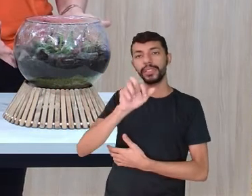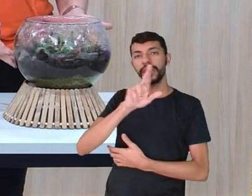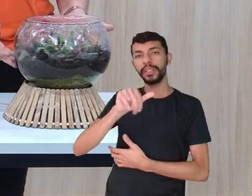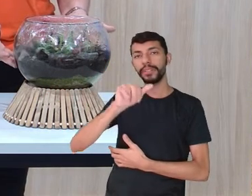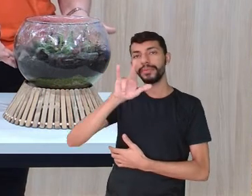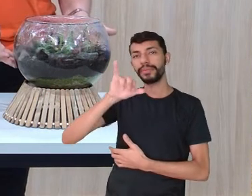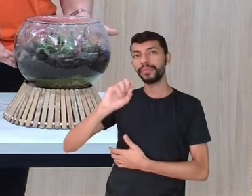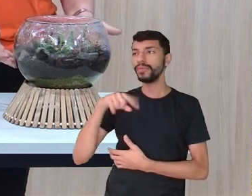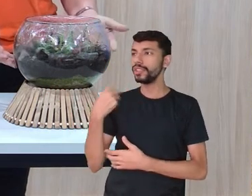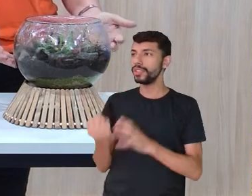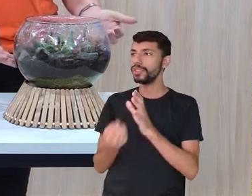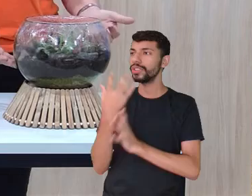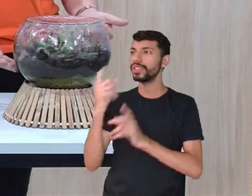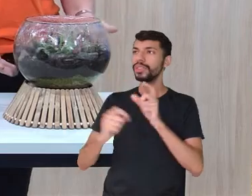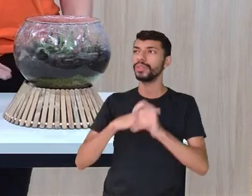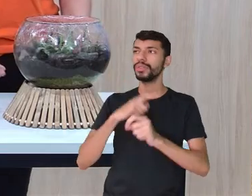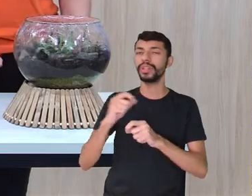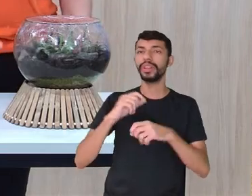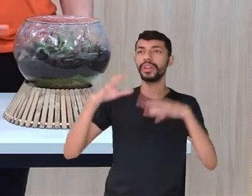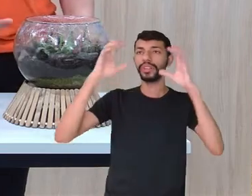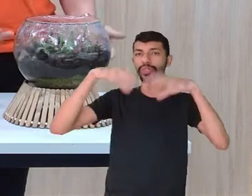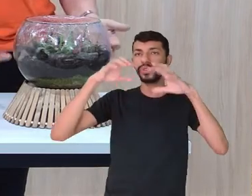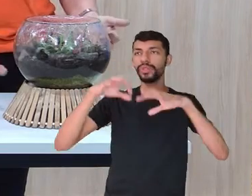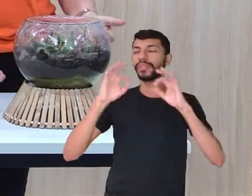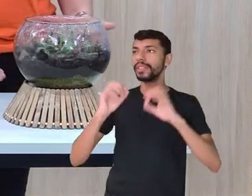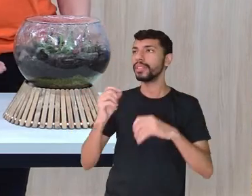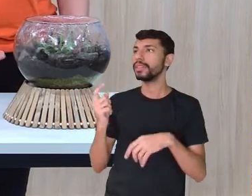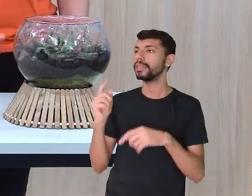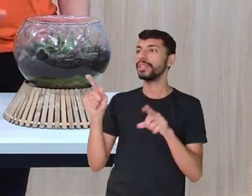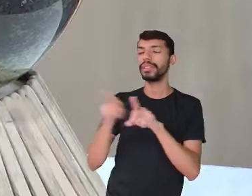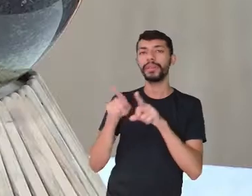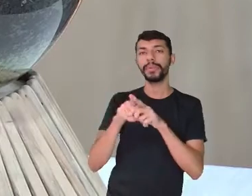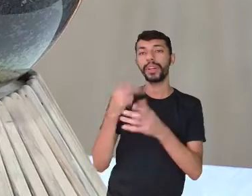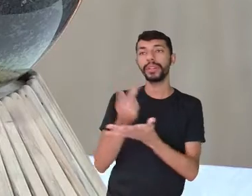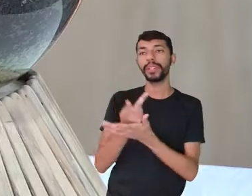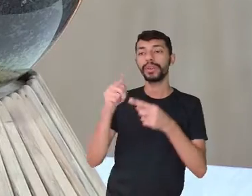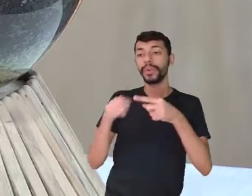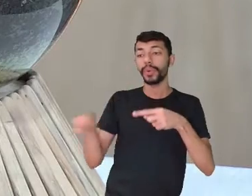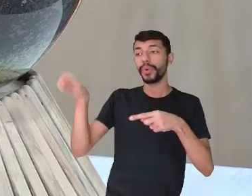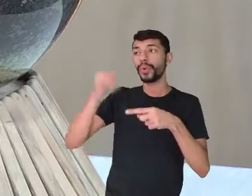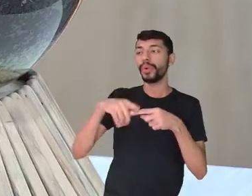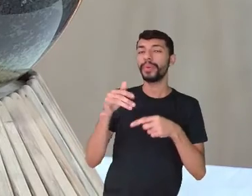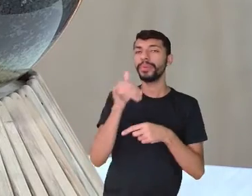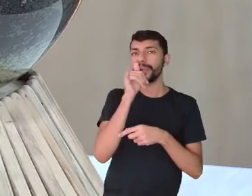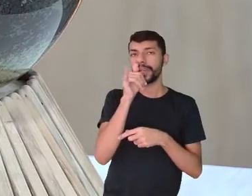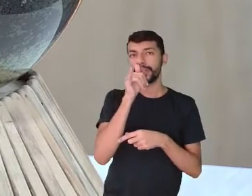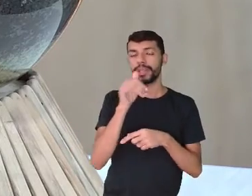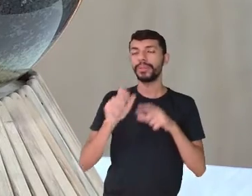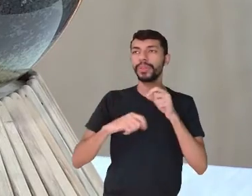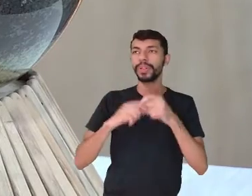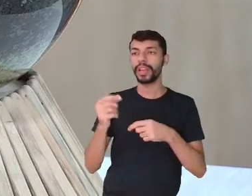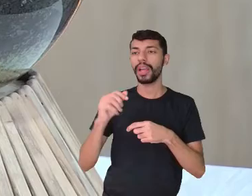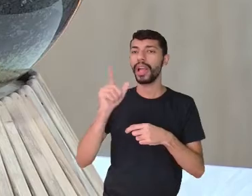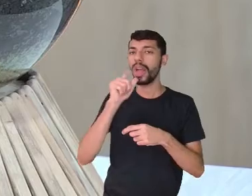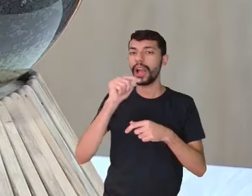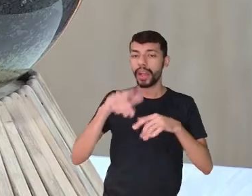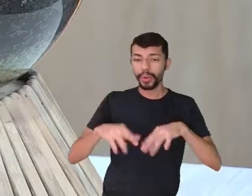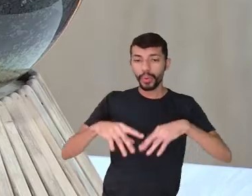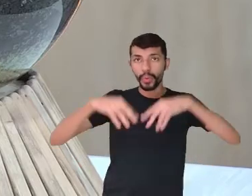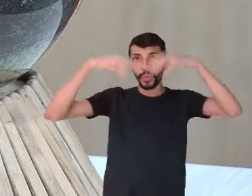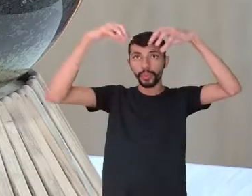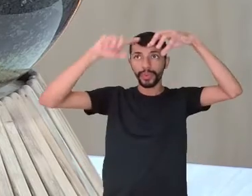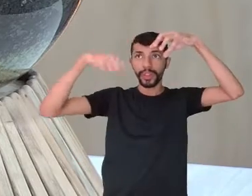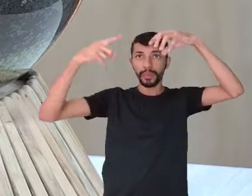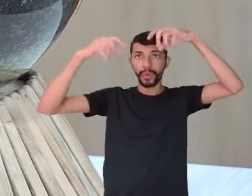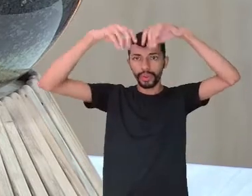uma chuva. Não é uma chuva artificial. E ocorre também um ciclo, né? Essa água, ela evapora, depois essa água, ela volta